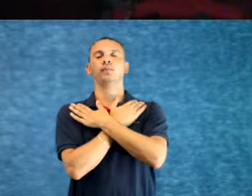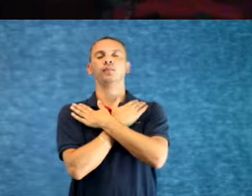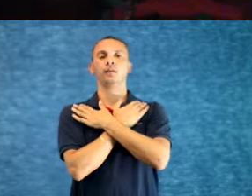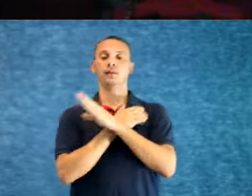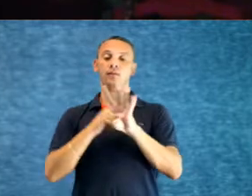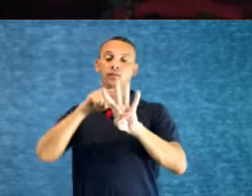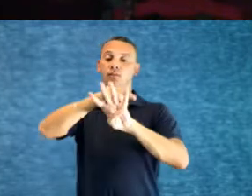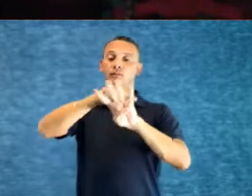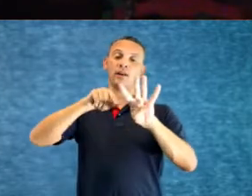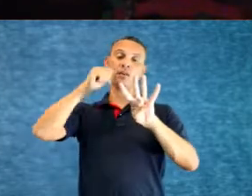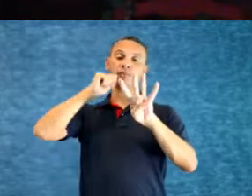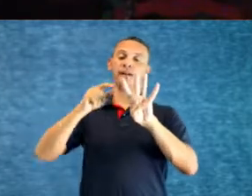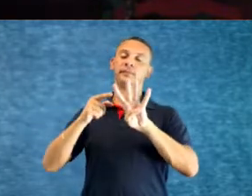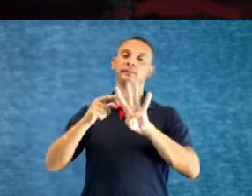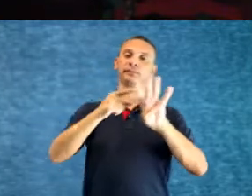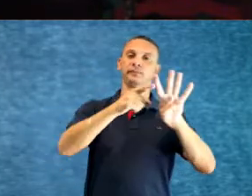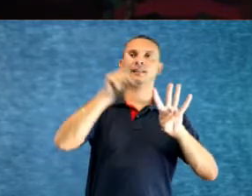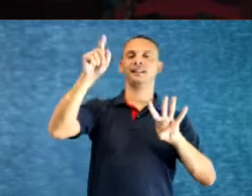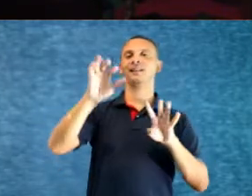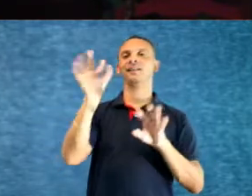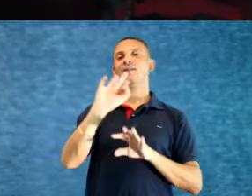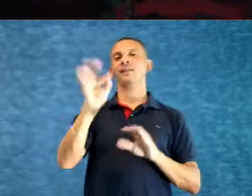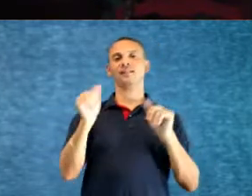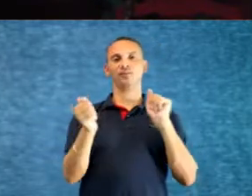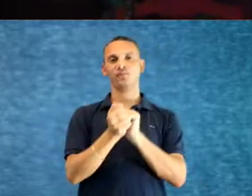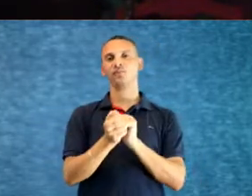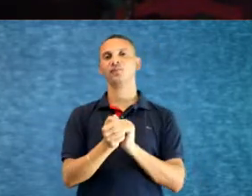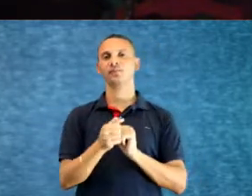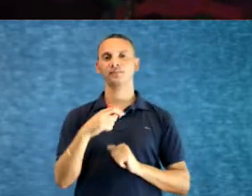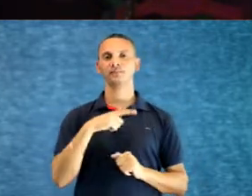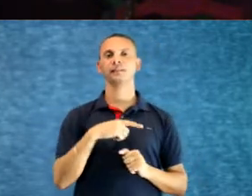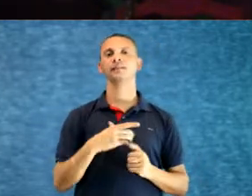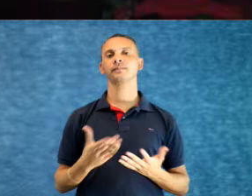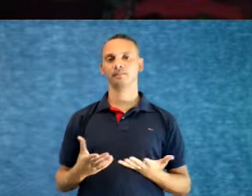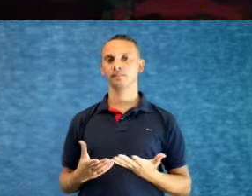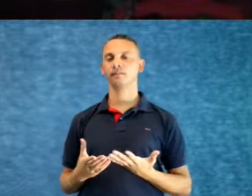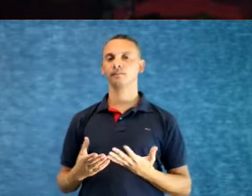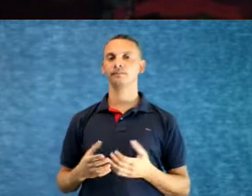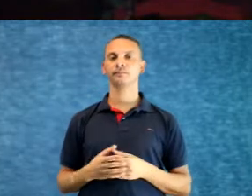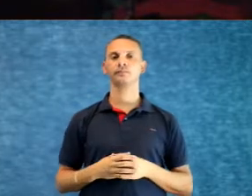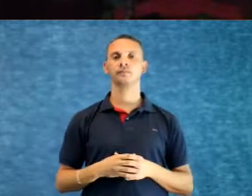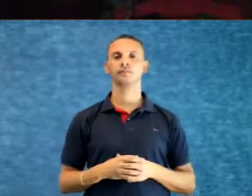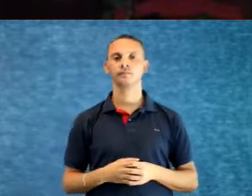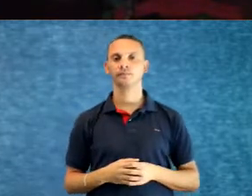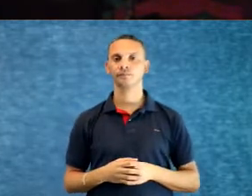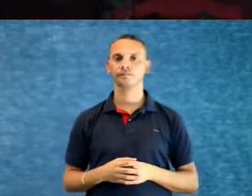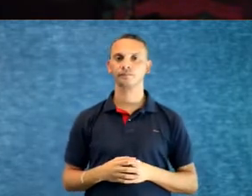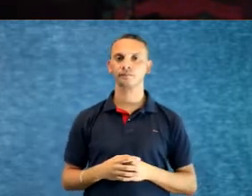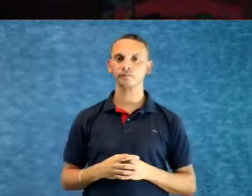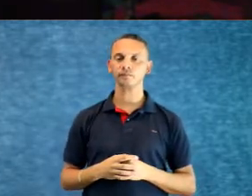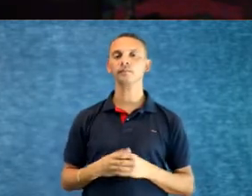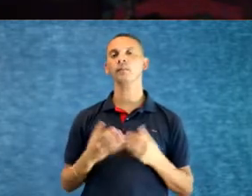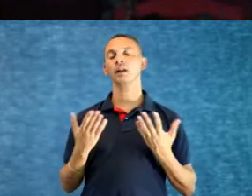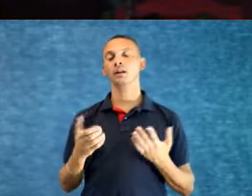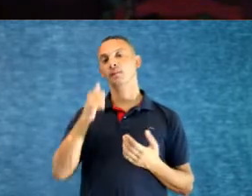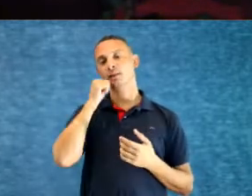coisa respeitosa. Ele era ele tinha 70 e tantos, ela tinha 40. Sabe? Bom, isso não tem nada a ver, mas não é